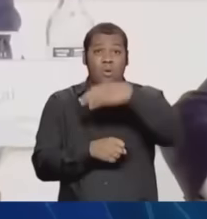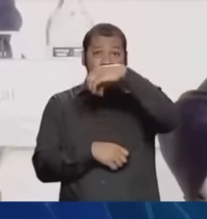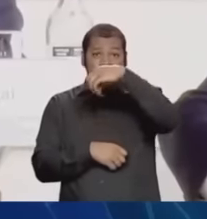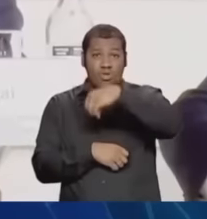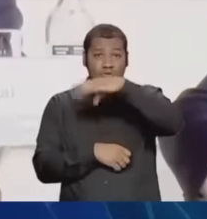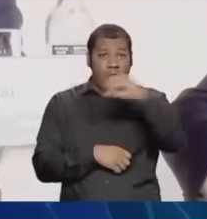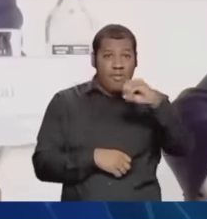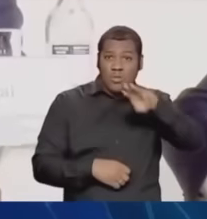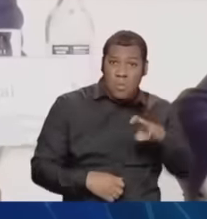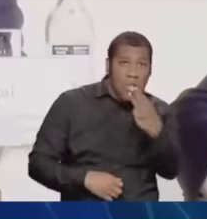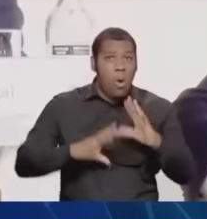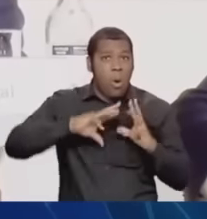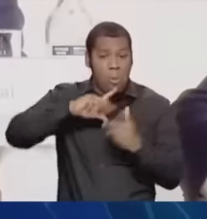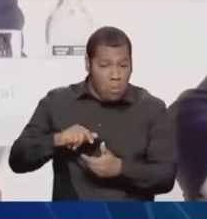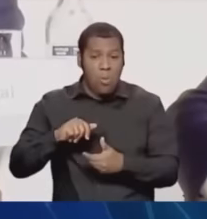fome.